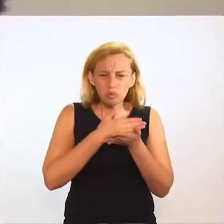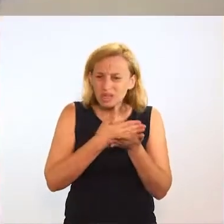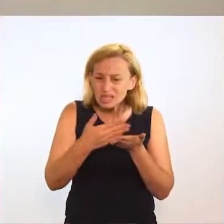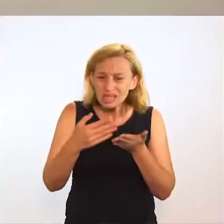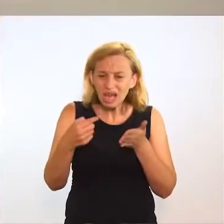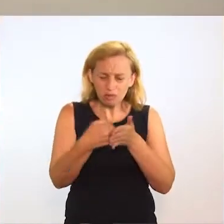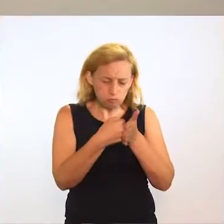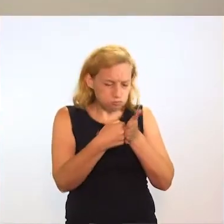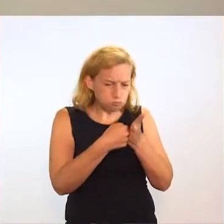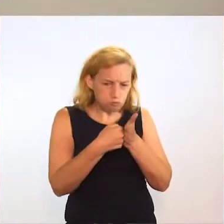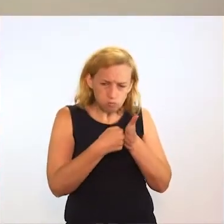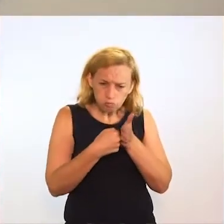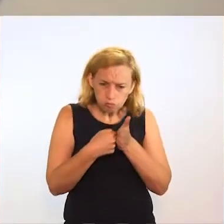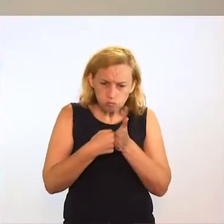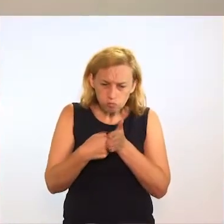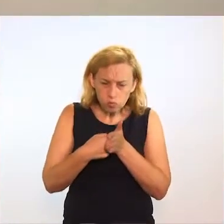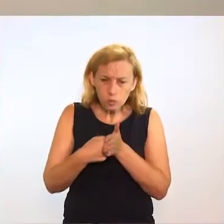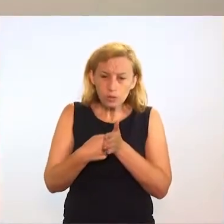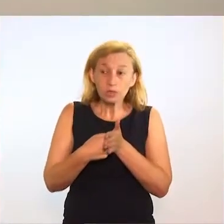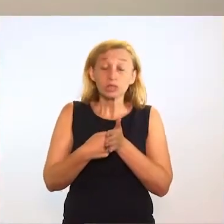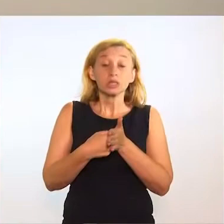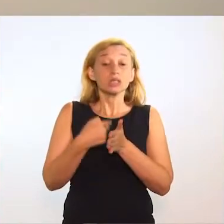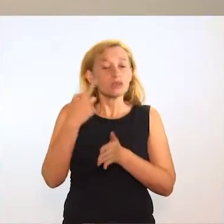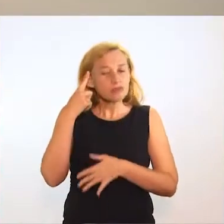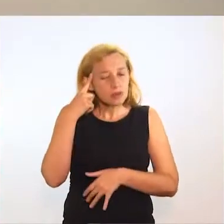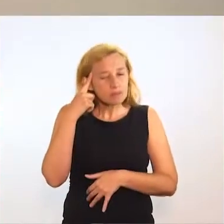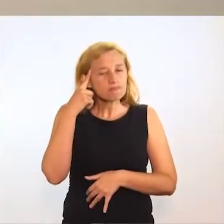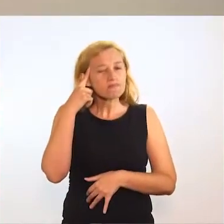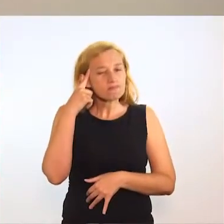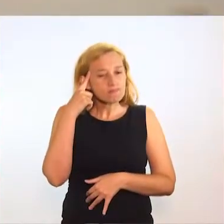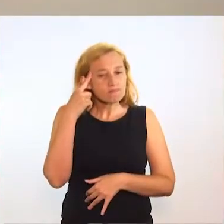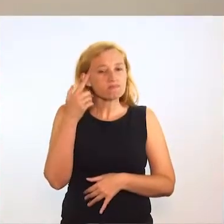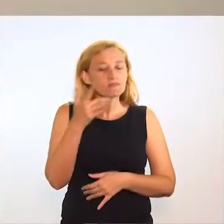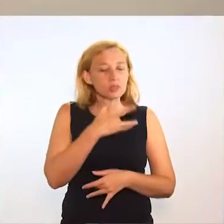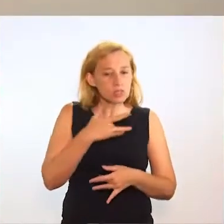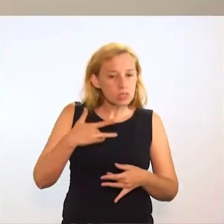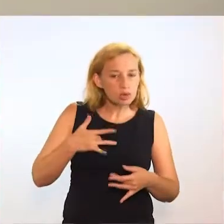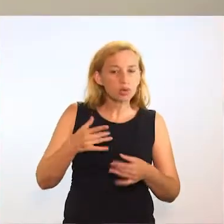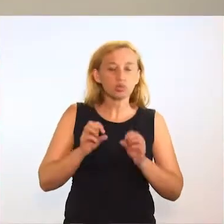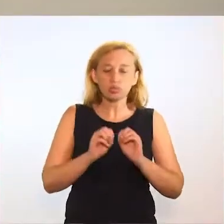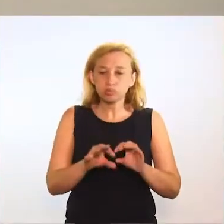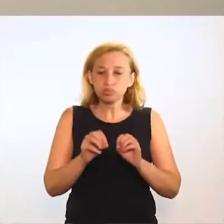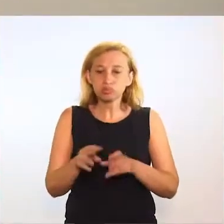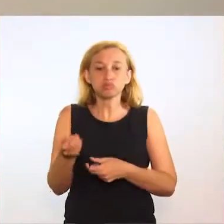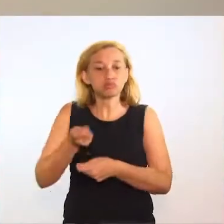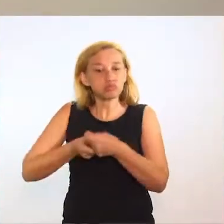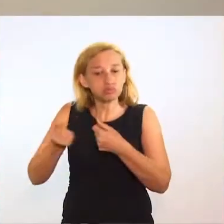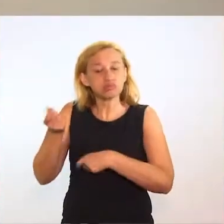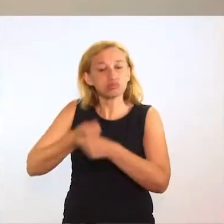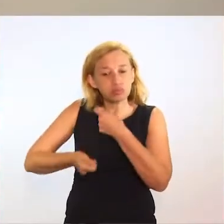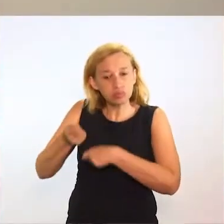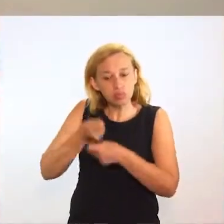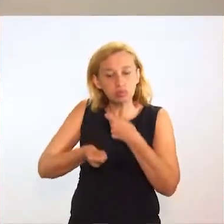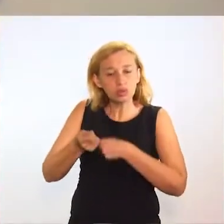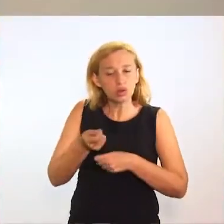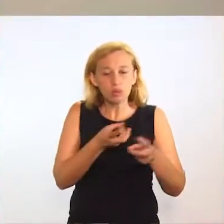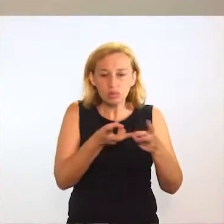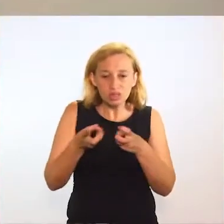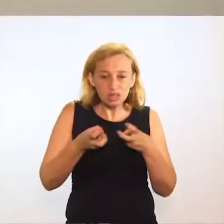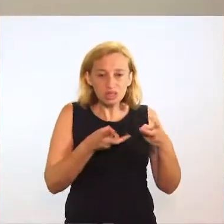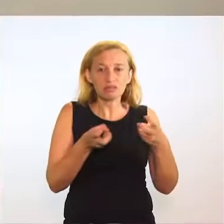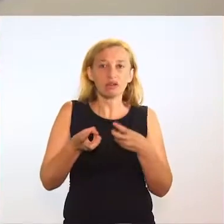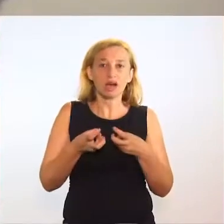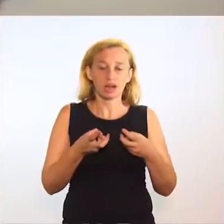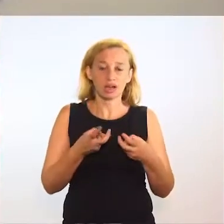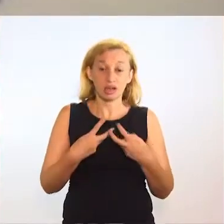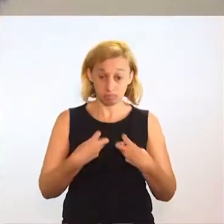que as pessoas começaram a olhar para outras pessoas, começaram a olhar para as coisas emergenciais, saúde, educação, economia, de uma forma, poxa, o que estão fazendo com o nosso